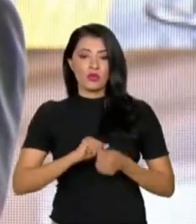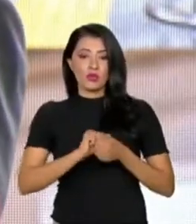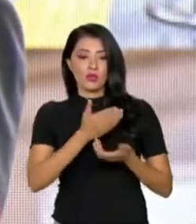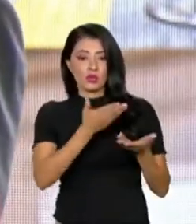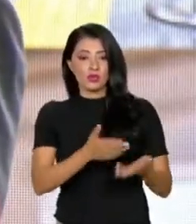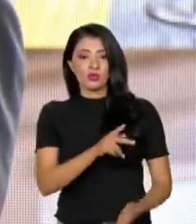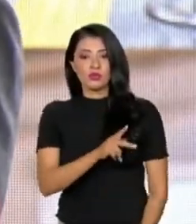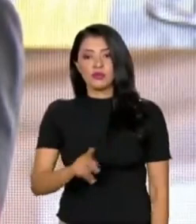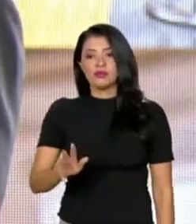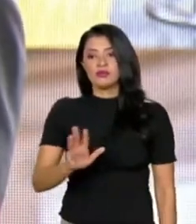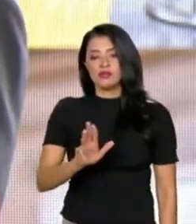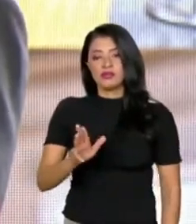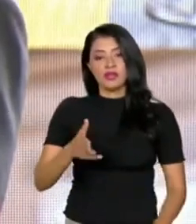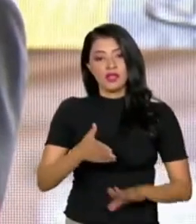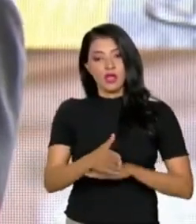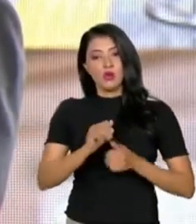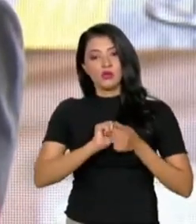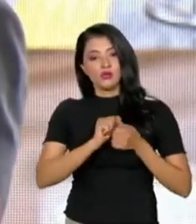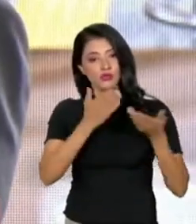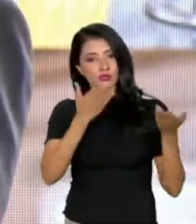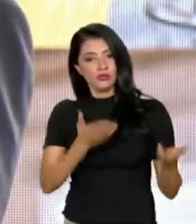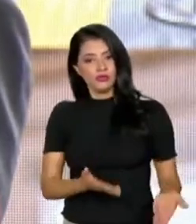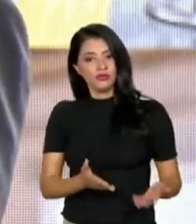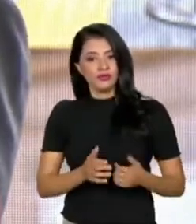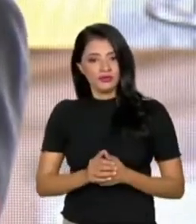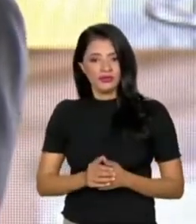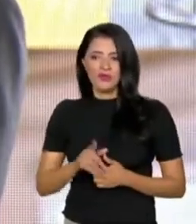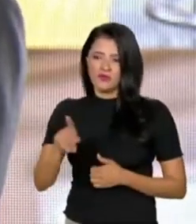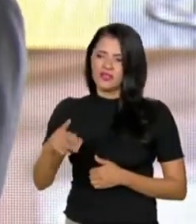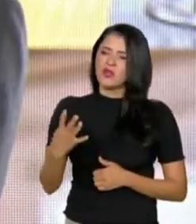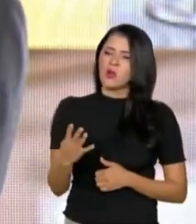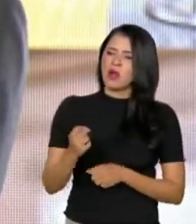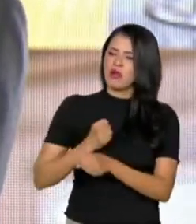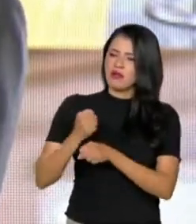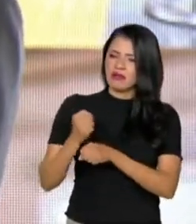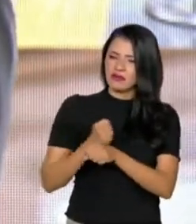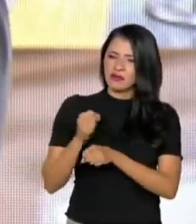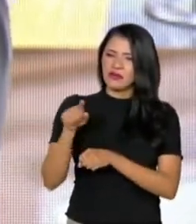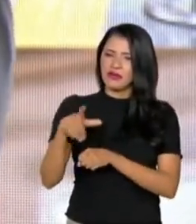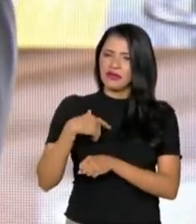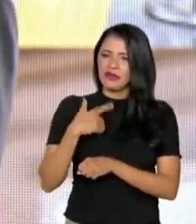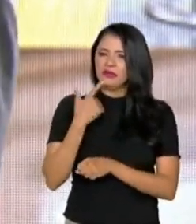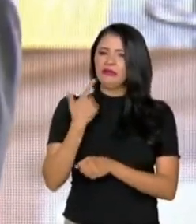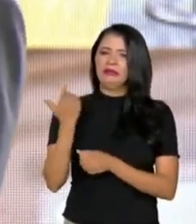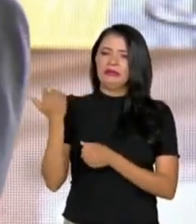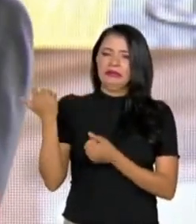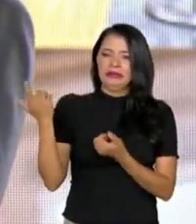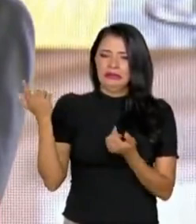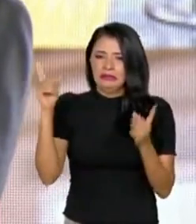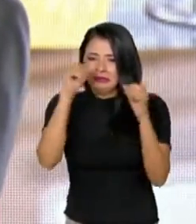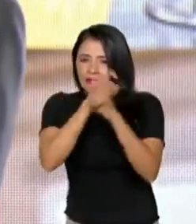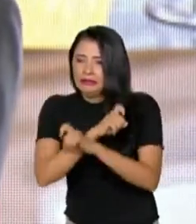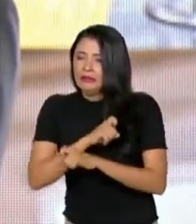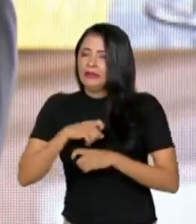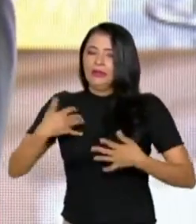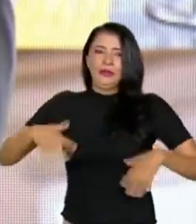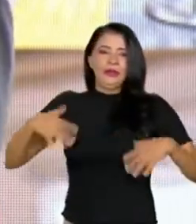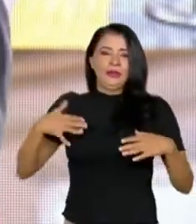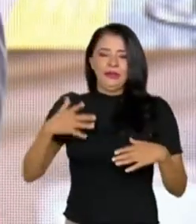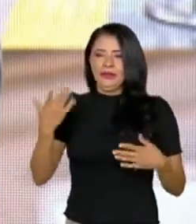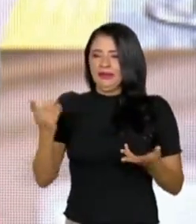junto com o presidente Lula. Entrei junto com ele. Você passou aí 4 anos de muita tempestade,